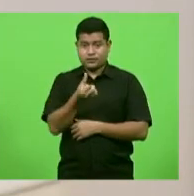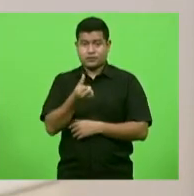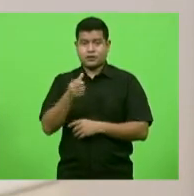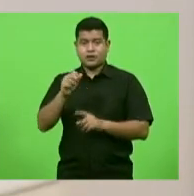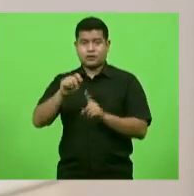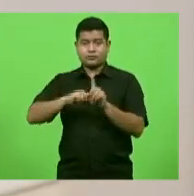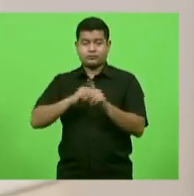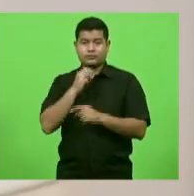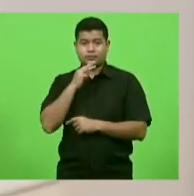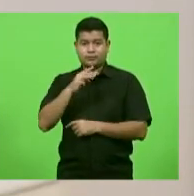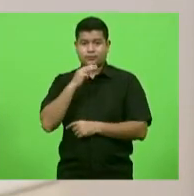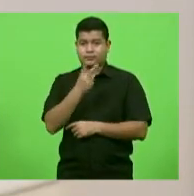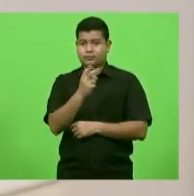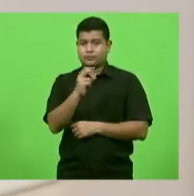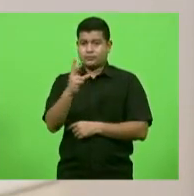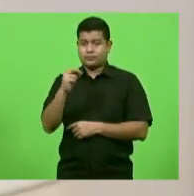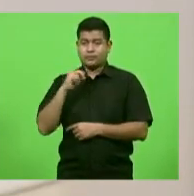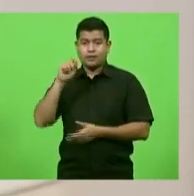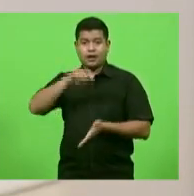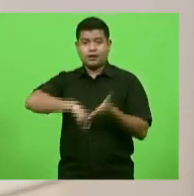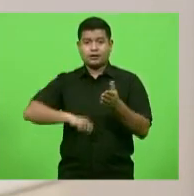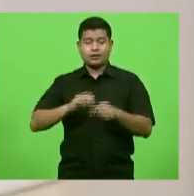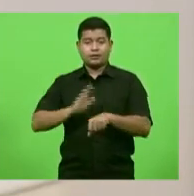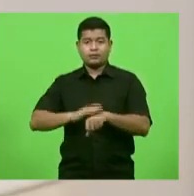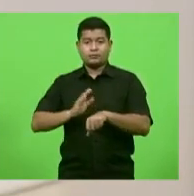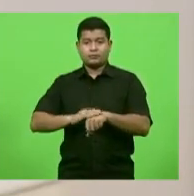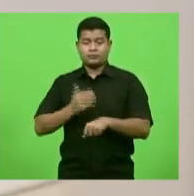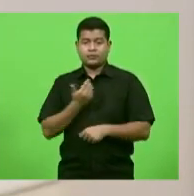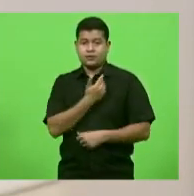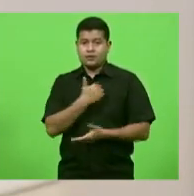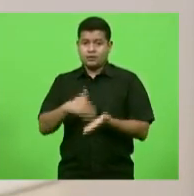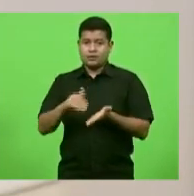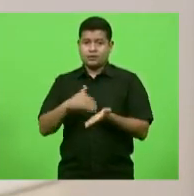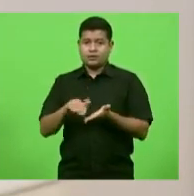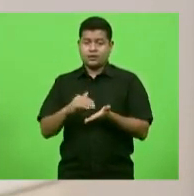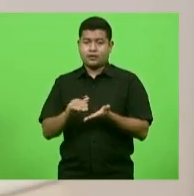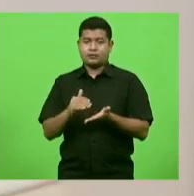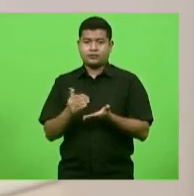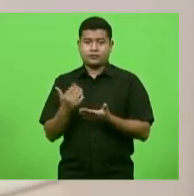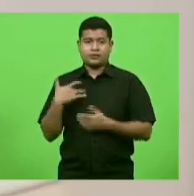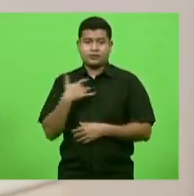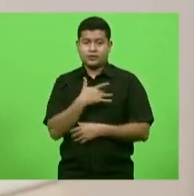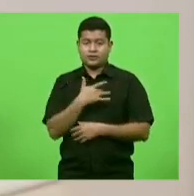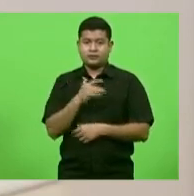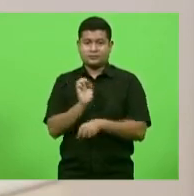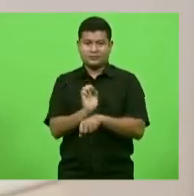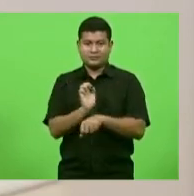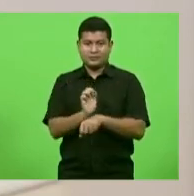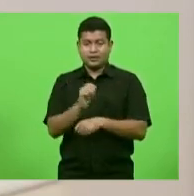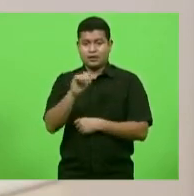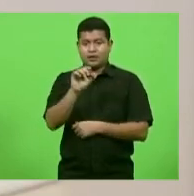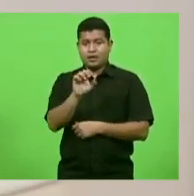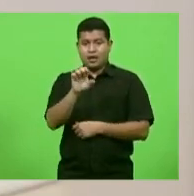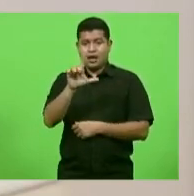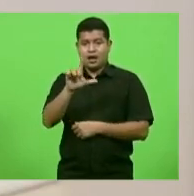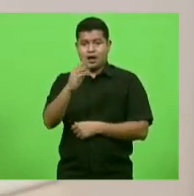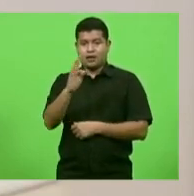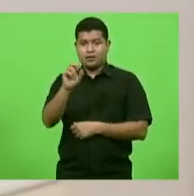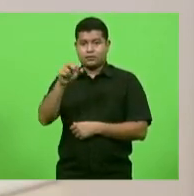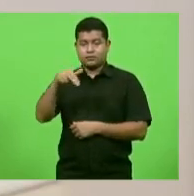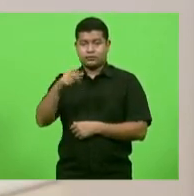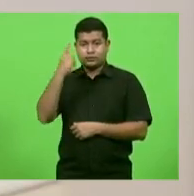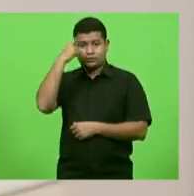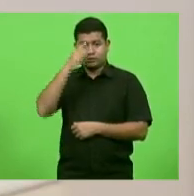qual foi assinada pelo então secretário de Estado da Saúde, o senhor Elton de Souza Zeferino, em 30 de 3 de 2020.